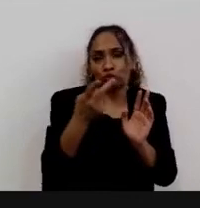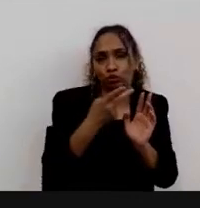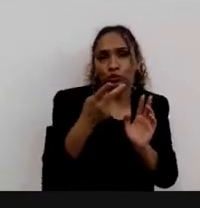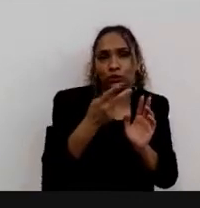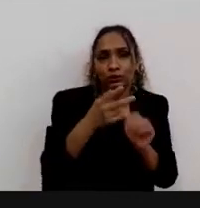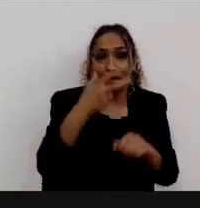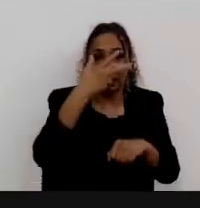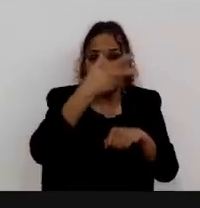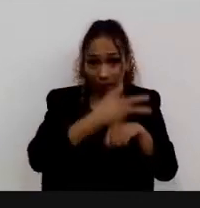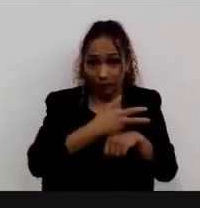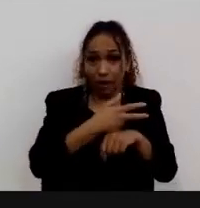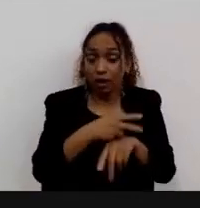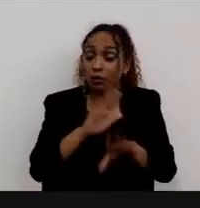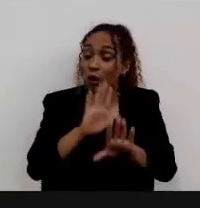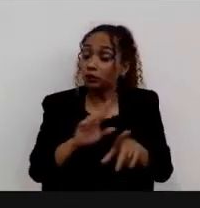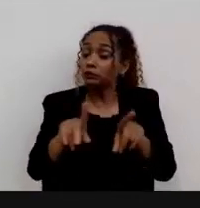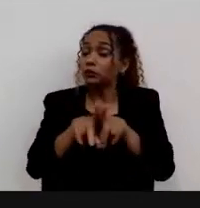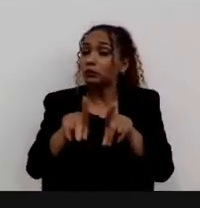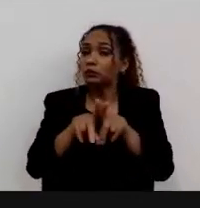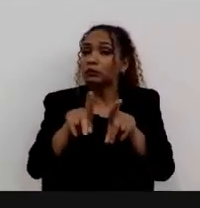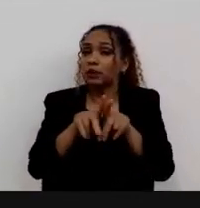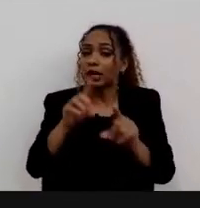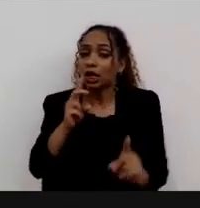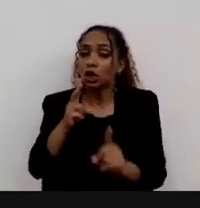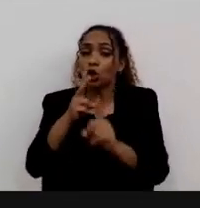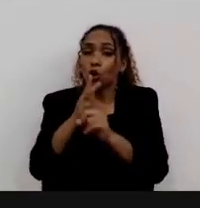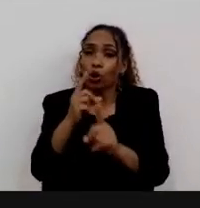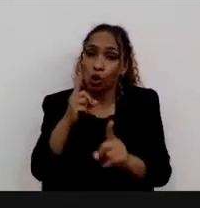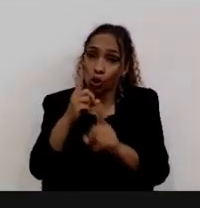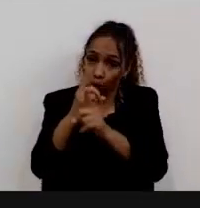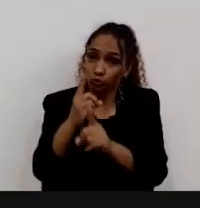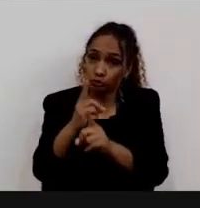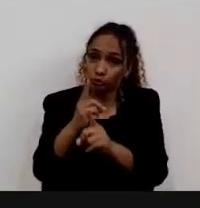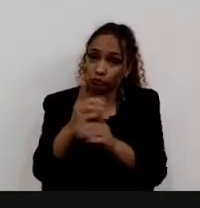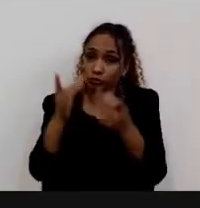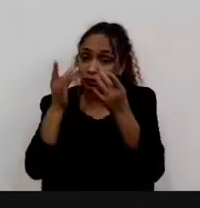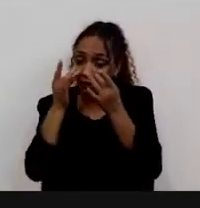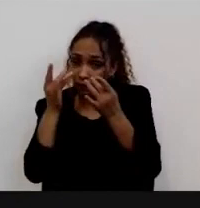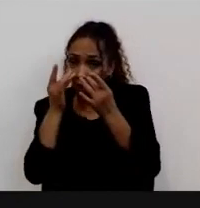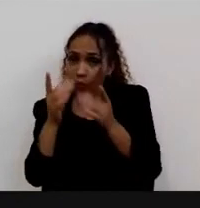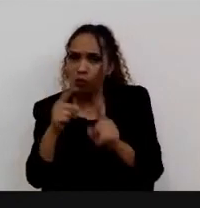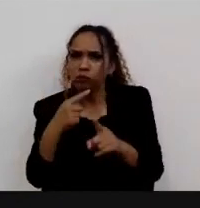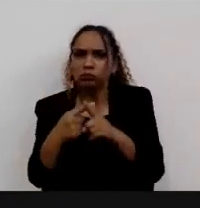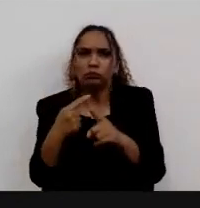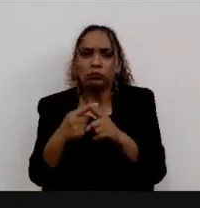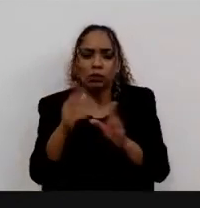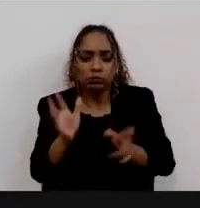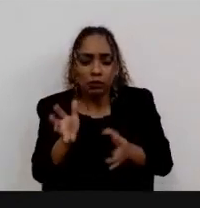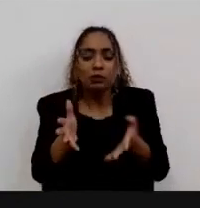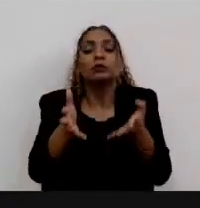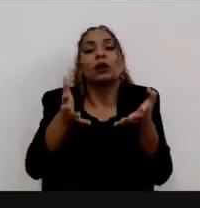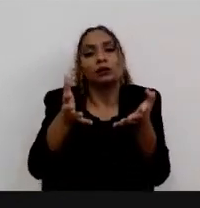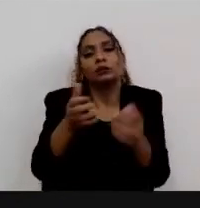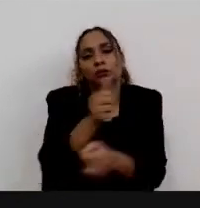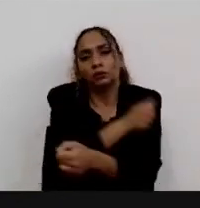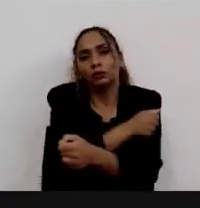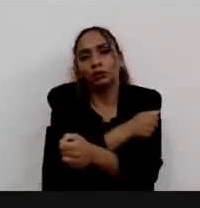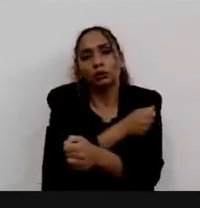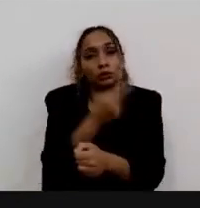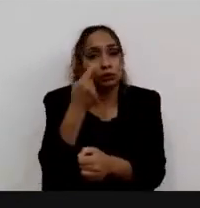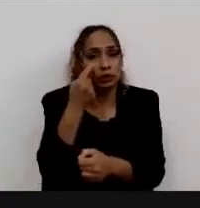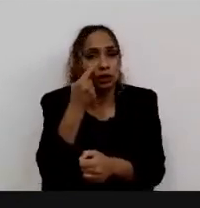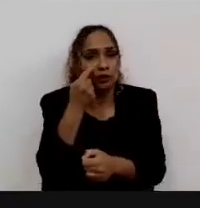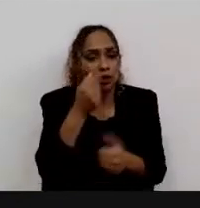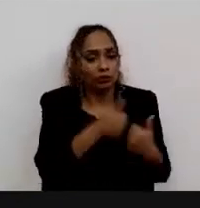curso gravado, mas também com encontros periódicos de forma presencial, justamente para incentivar os alunos, né, para verificar